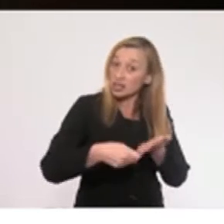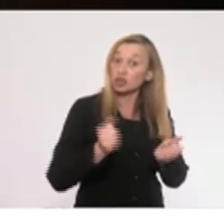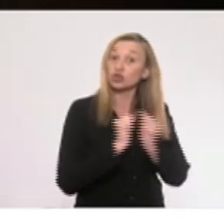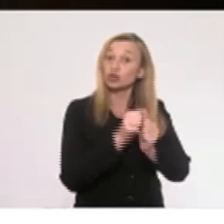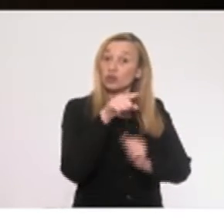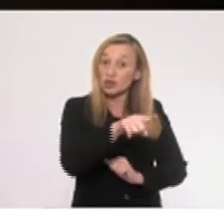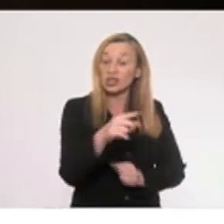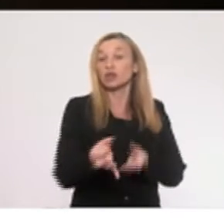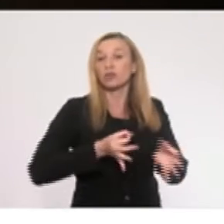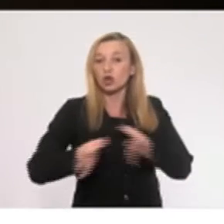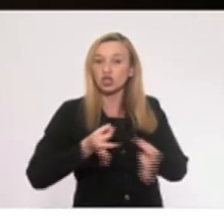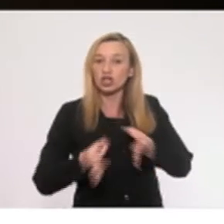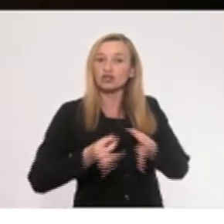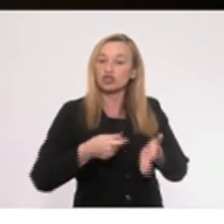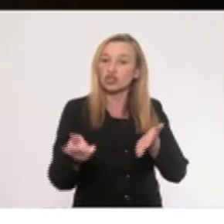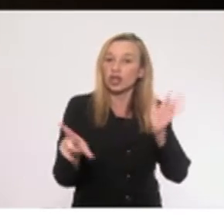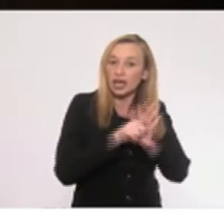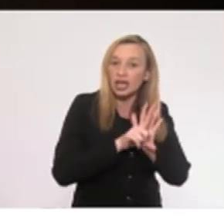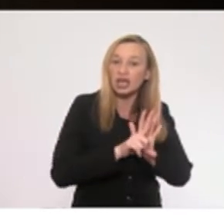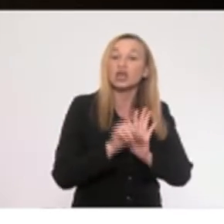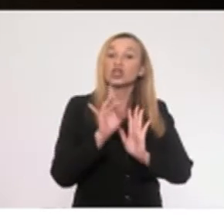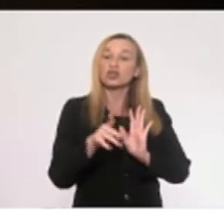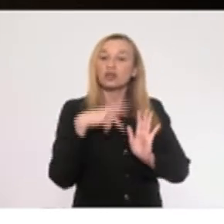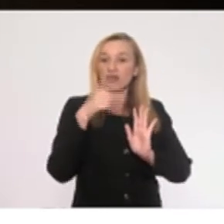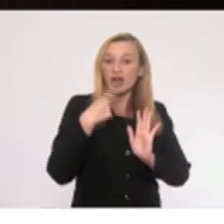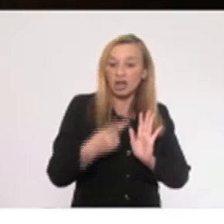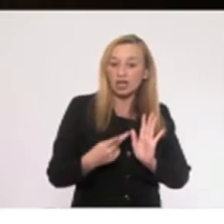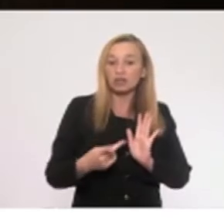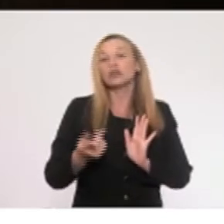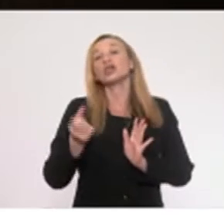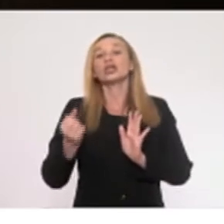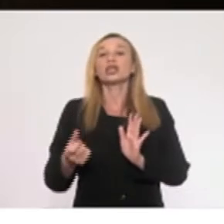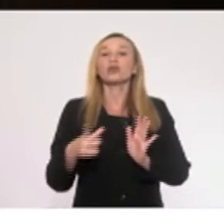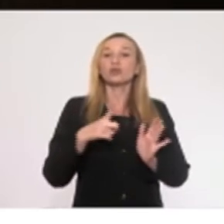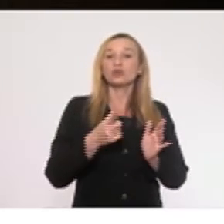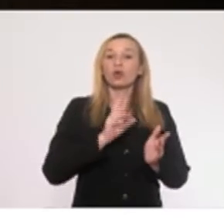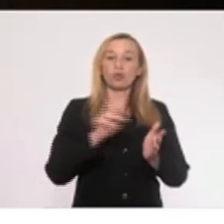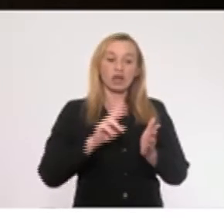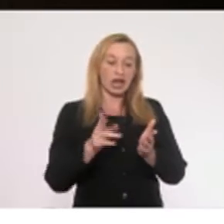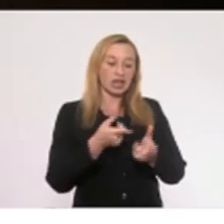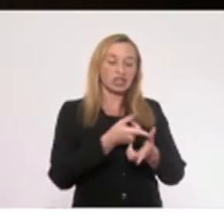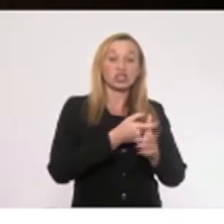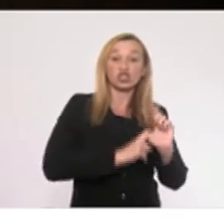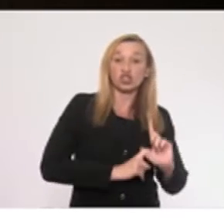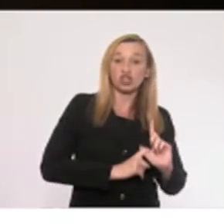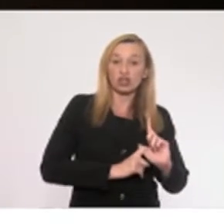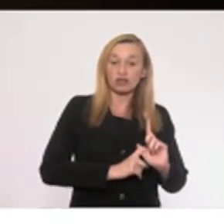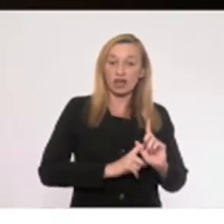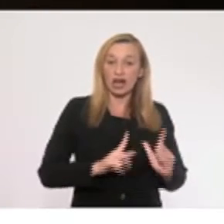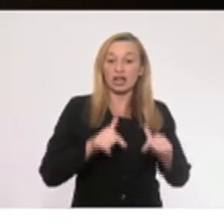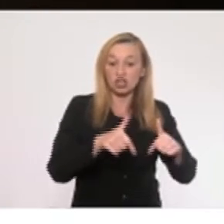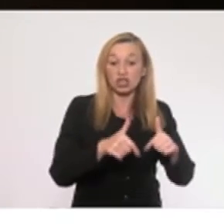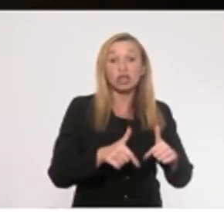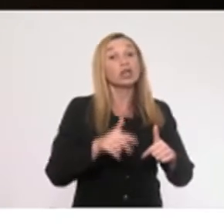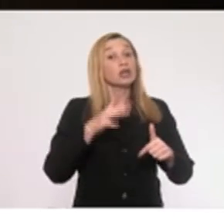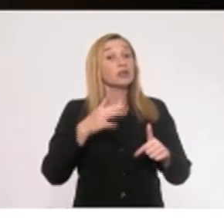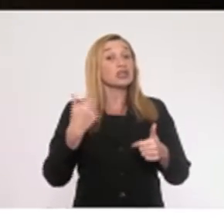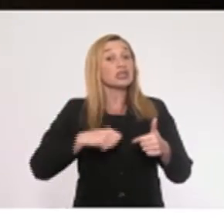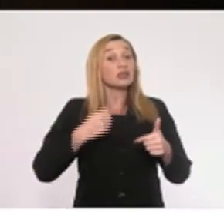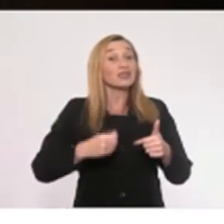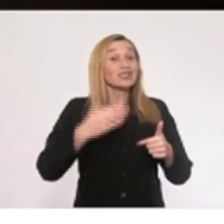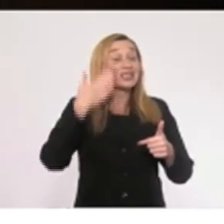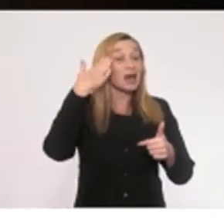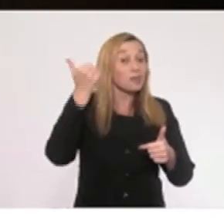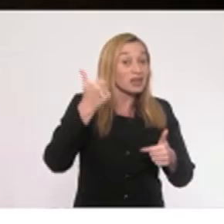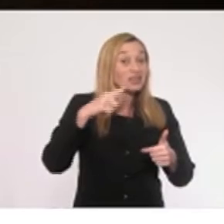estou fazendo um adendo jurídico que o fato de estar inscrito em dívida ativa não necessariamente significa que a dívida é real.